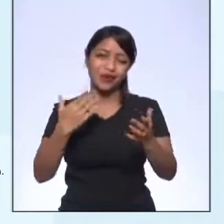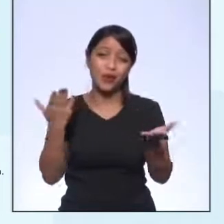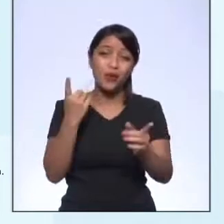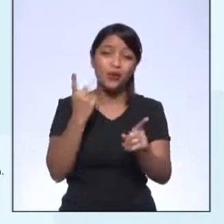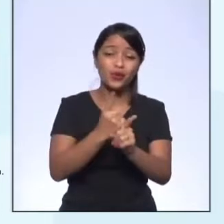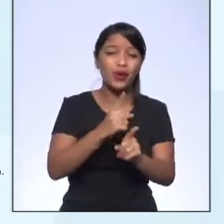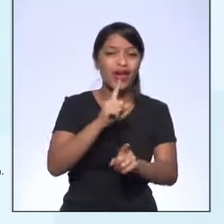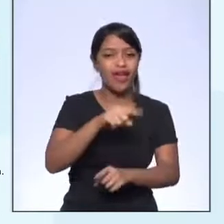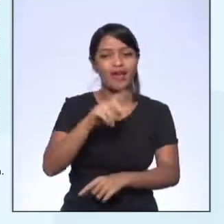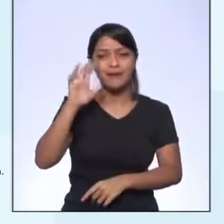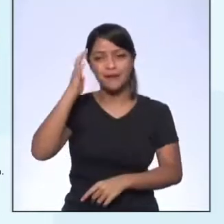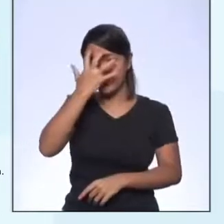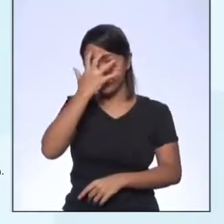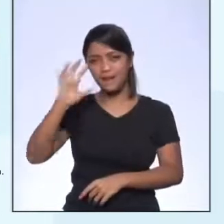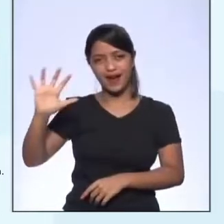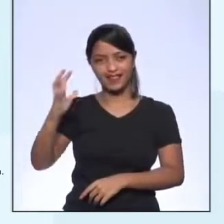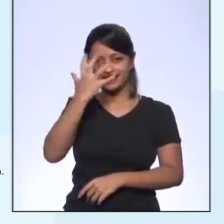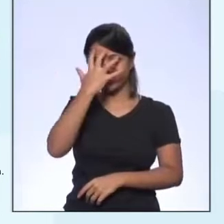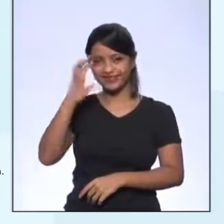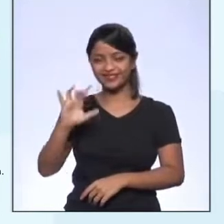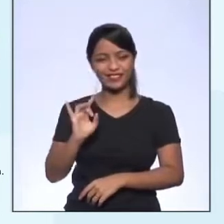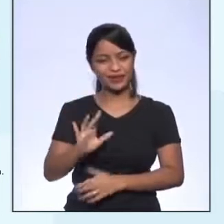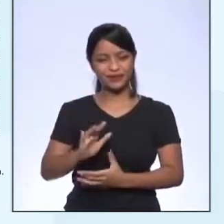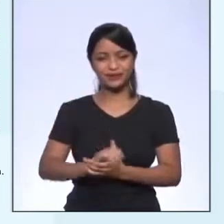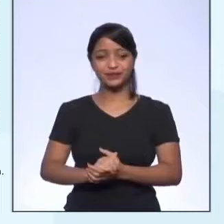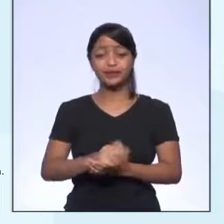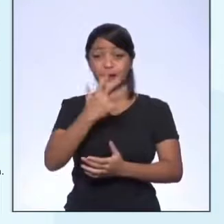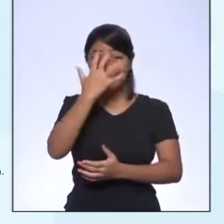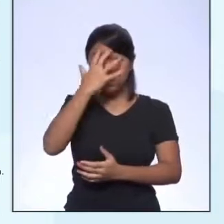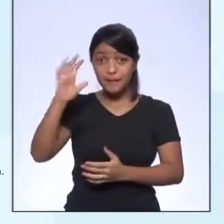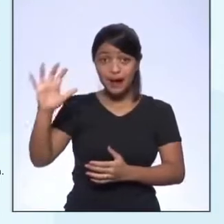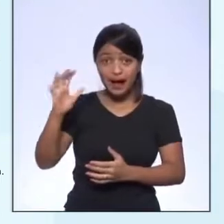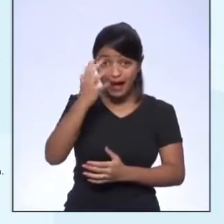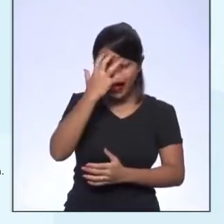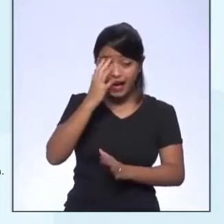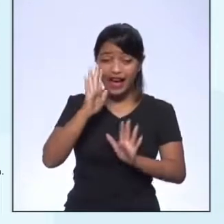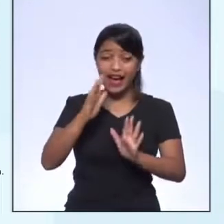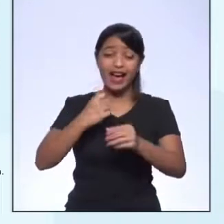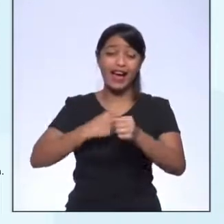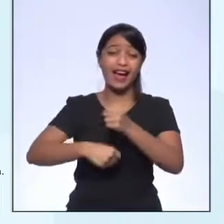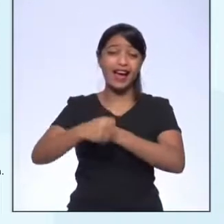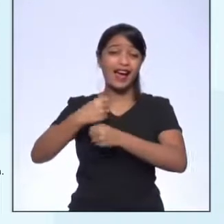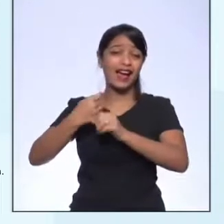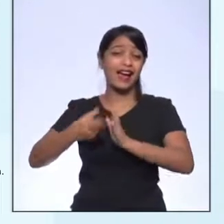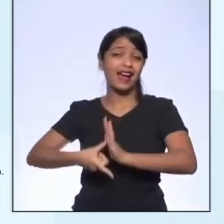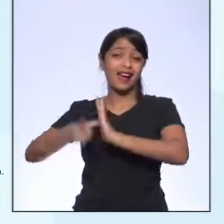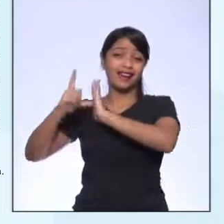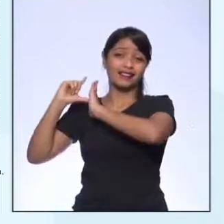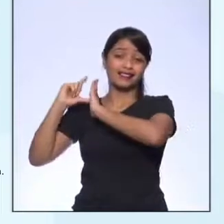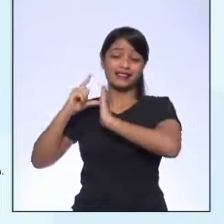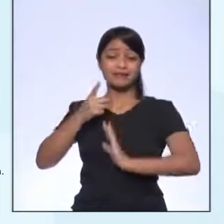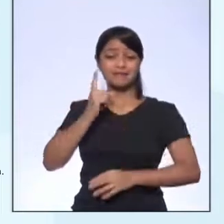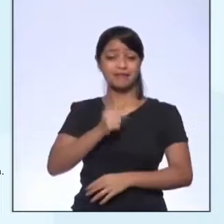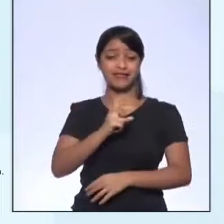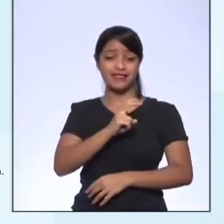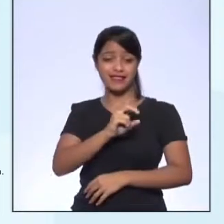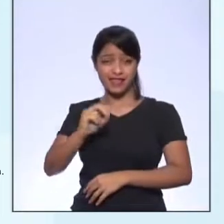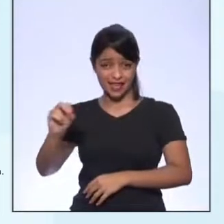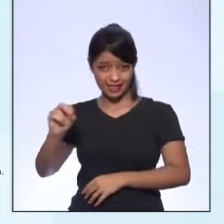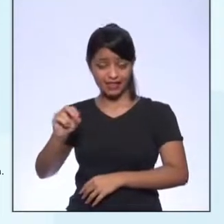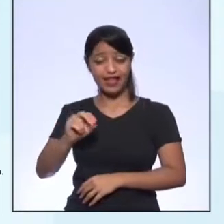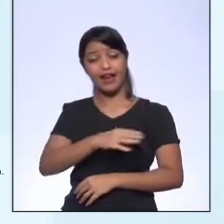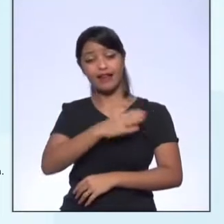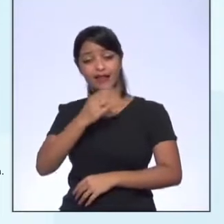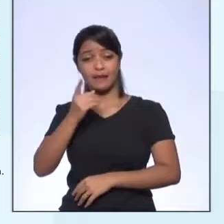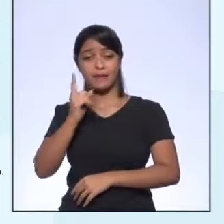de 1500 a 1550 a.C., o que significa uma época bem anterior